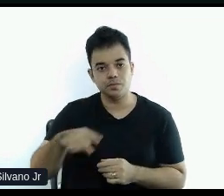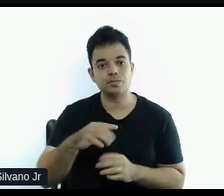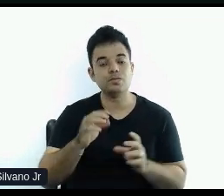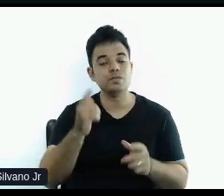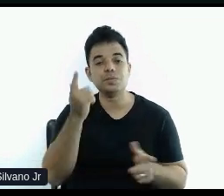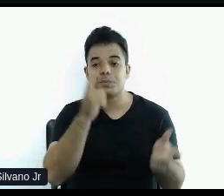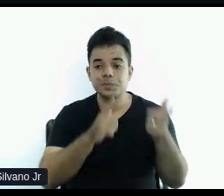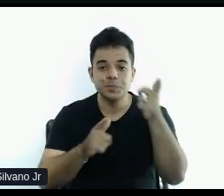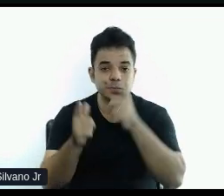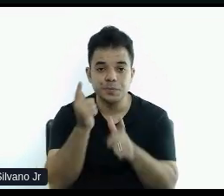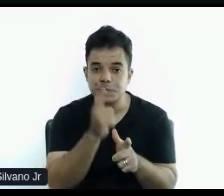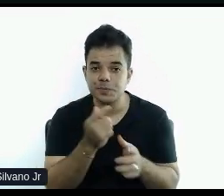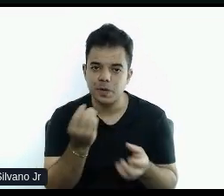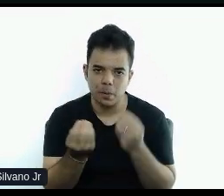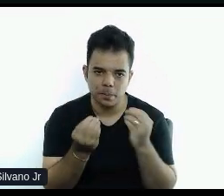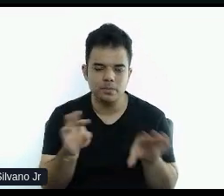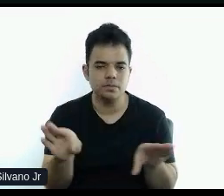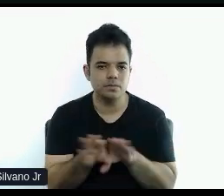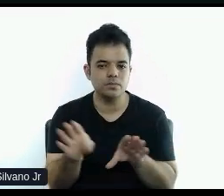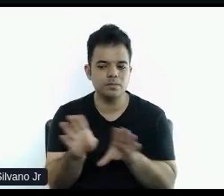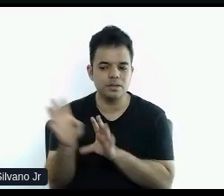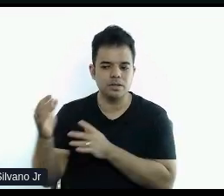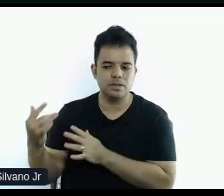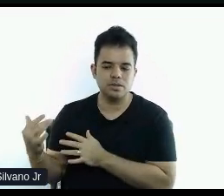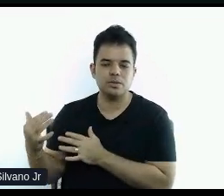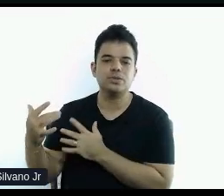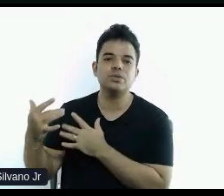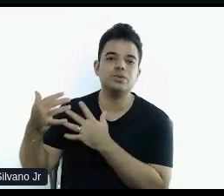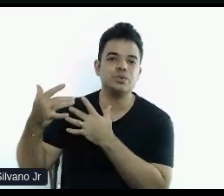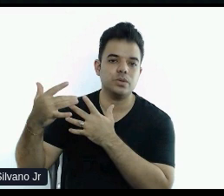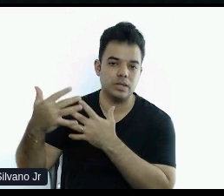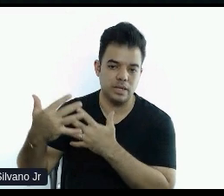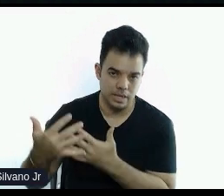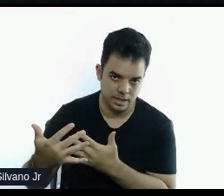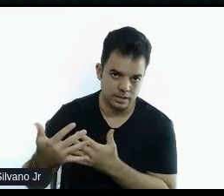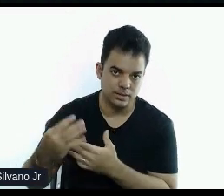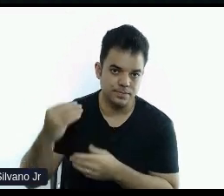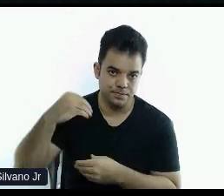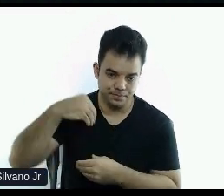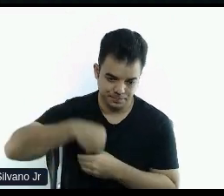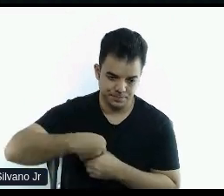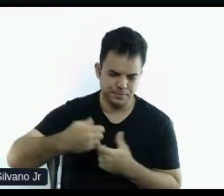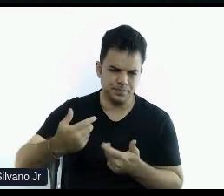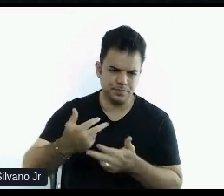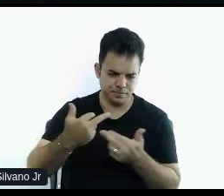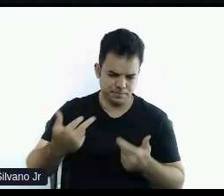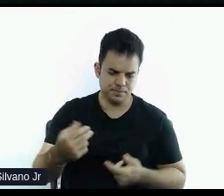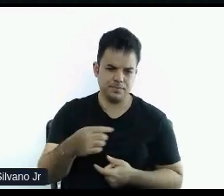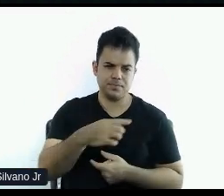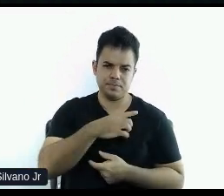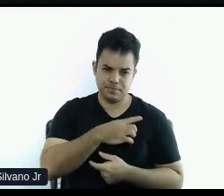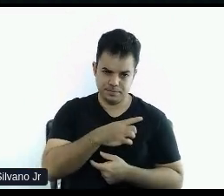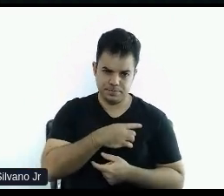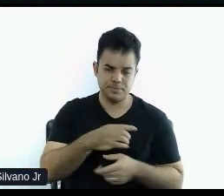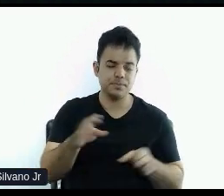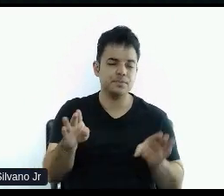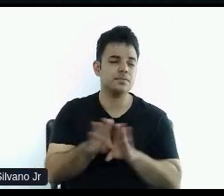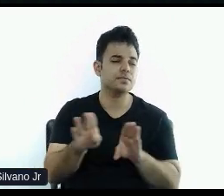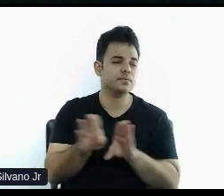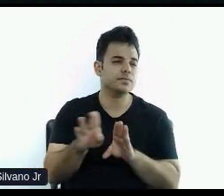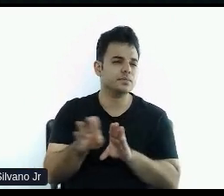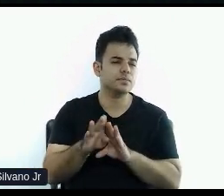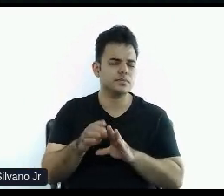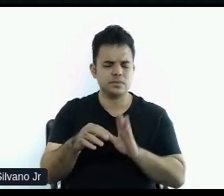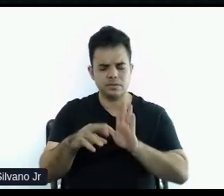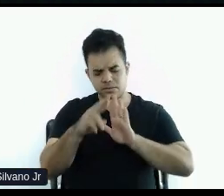aí a gente coloca a jornada em si, os componentes que a gente tem, quais são as